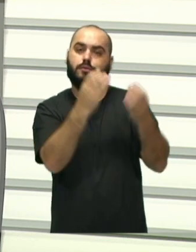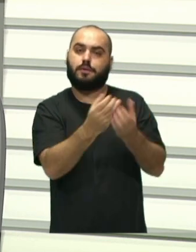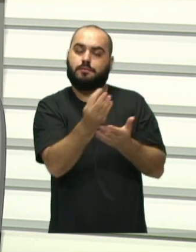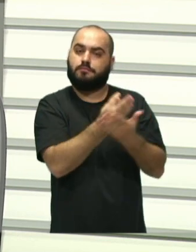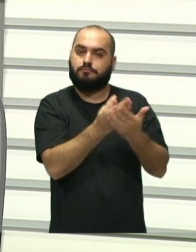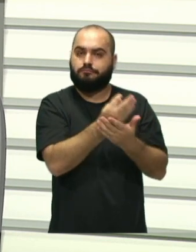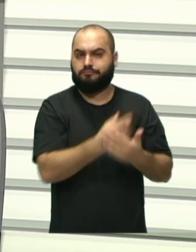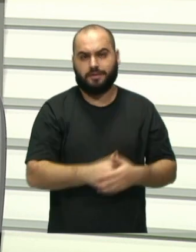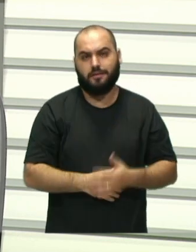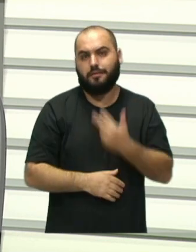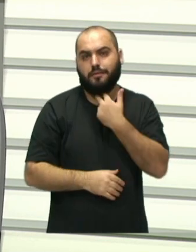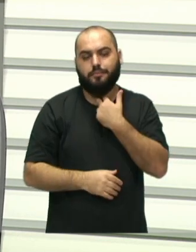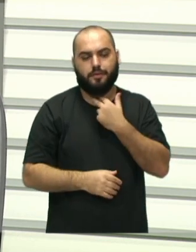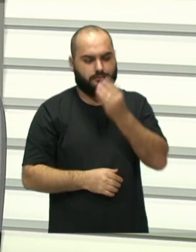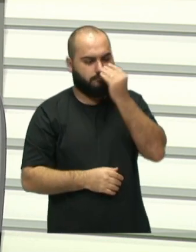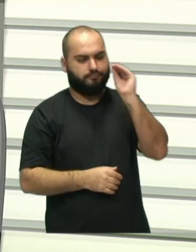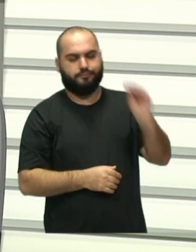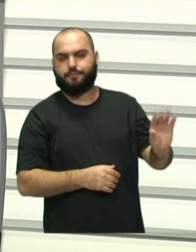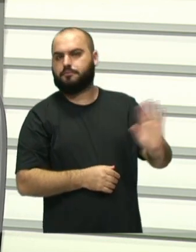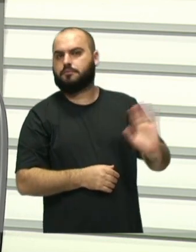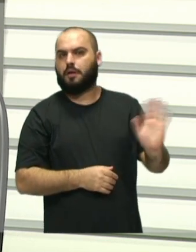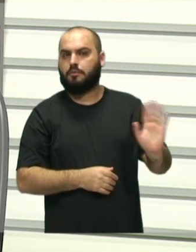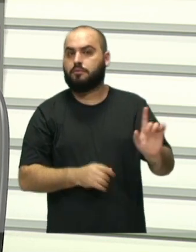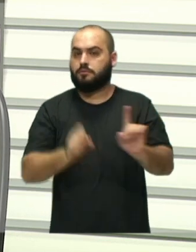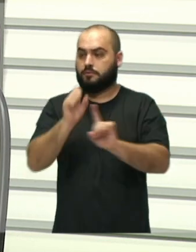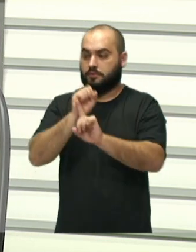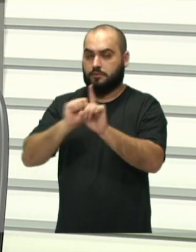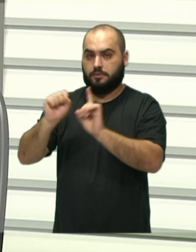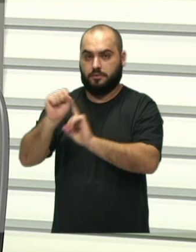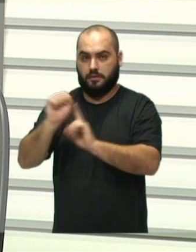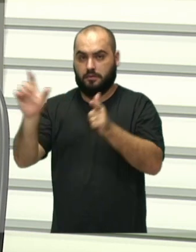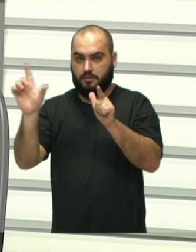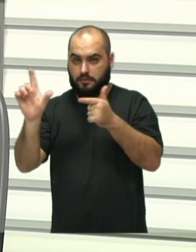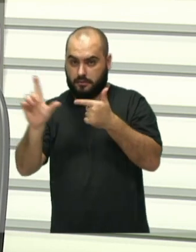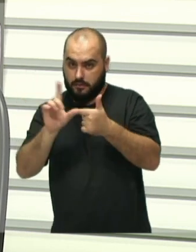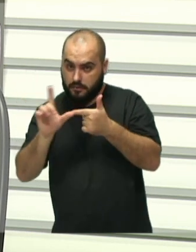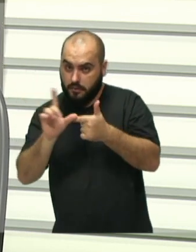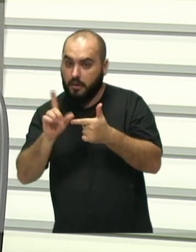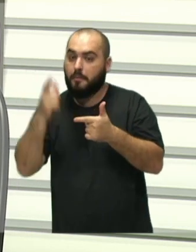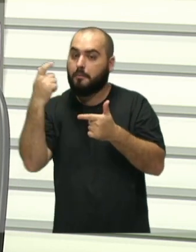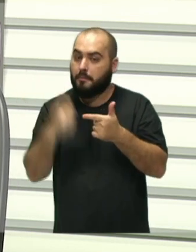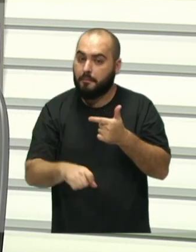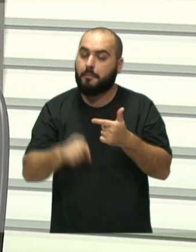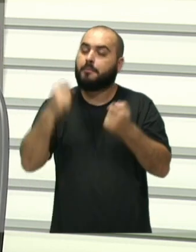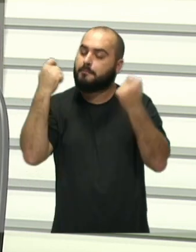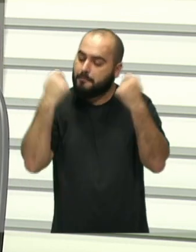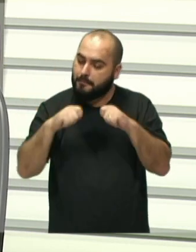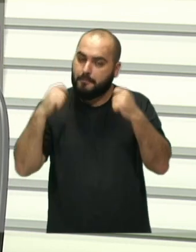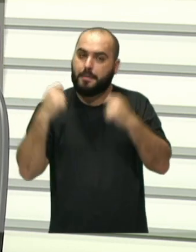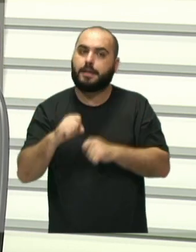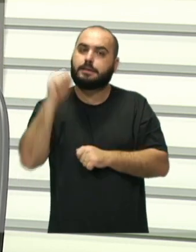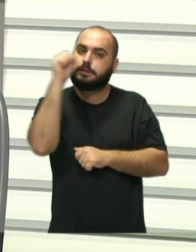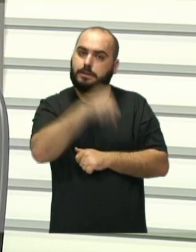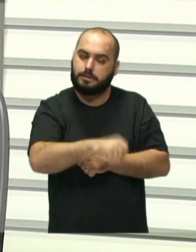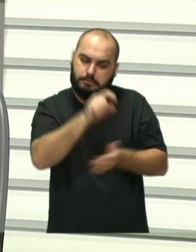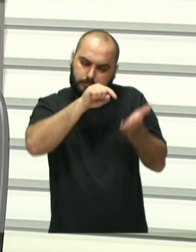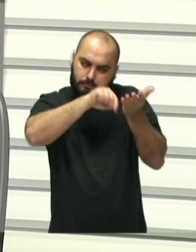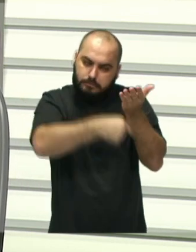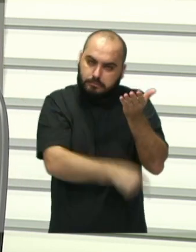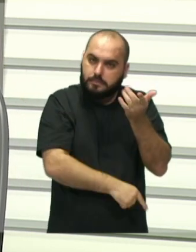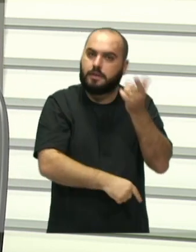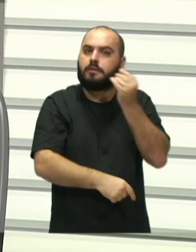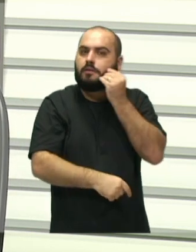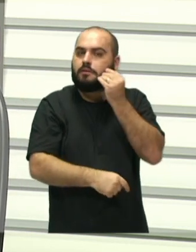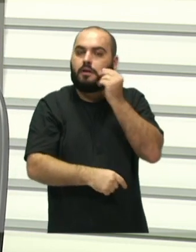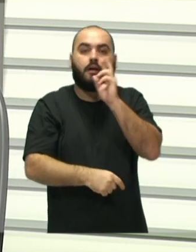podemos descuidar ou achar que não é problema nosso enquanto sociedade enquanto Poder Legislativo nós precisamos sim aprofundar e buscar uma solução